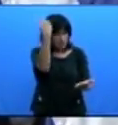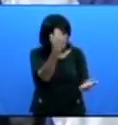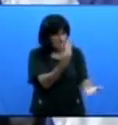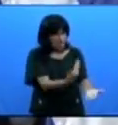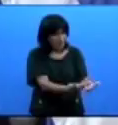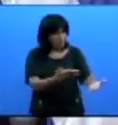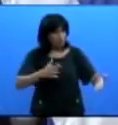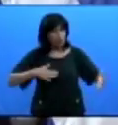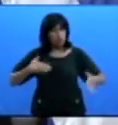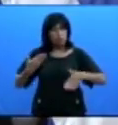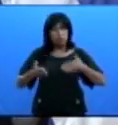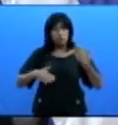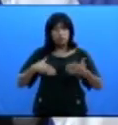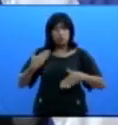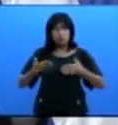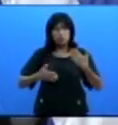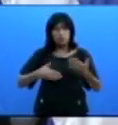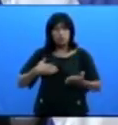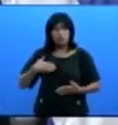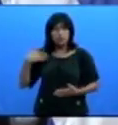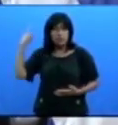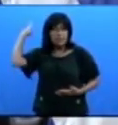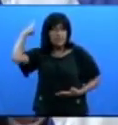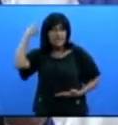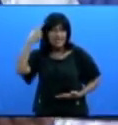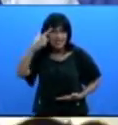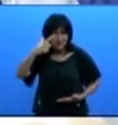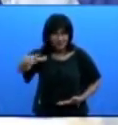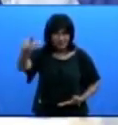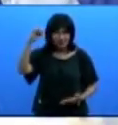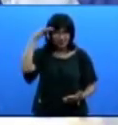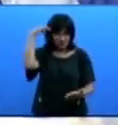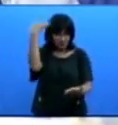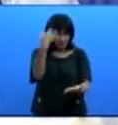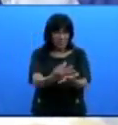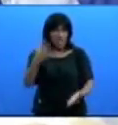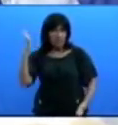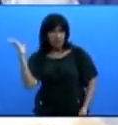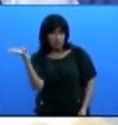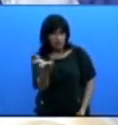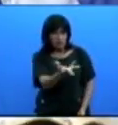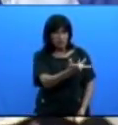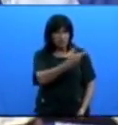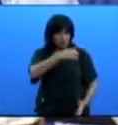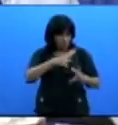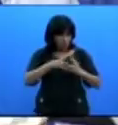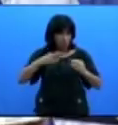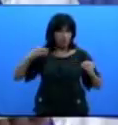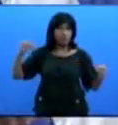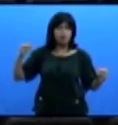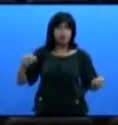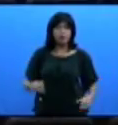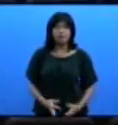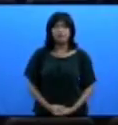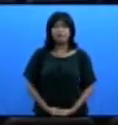glorioso, alcançando o fim de vossa fé, a salvação da alma.